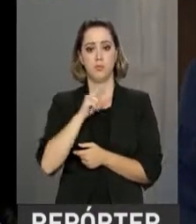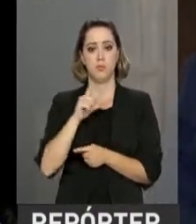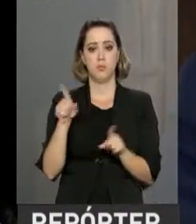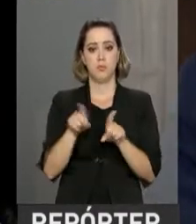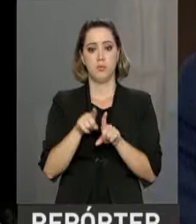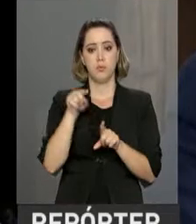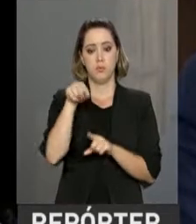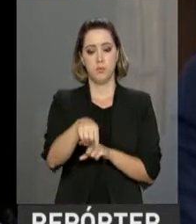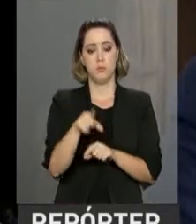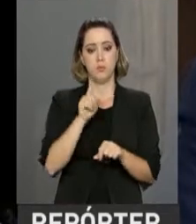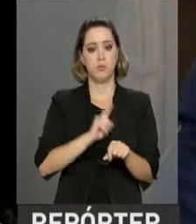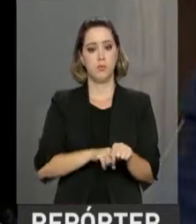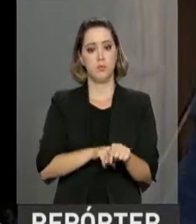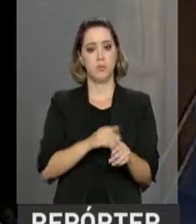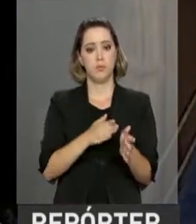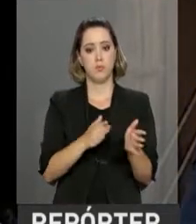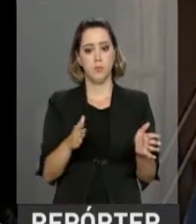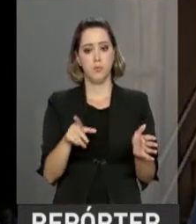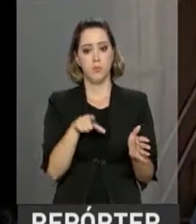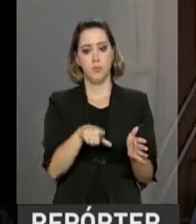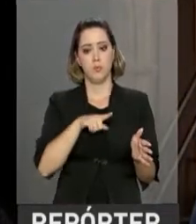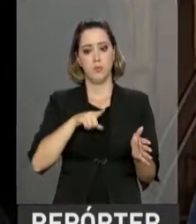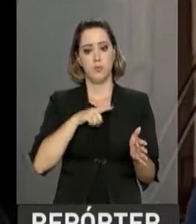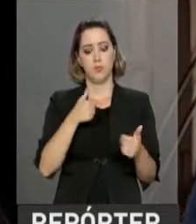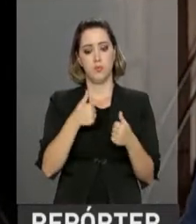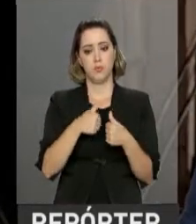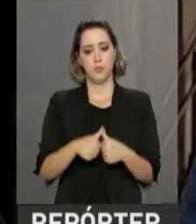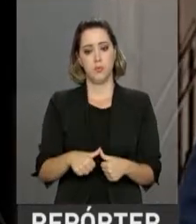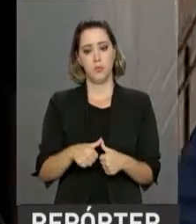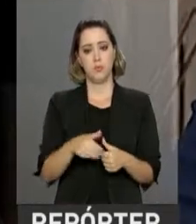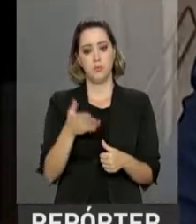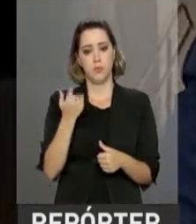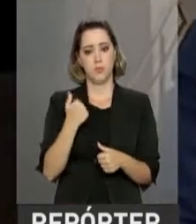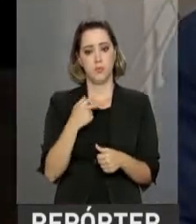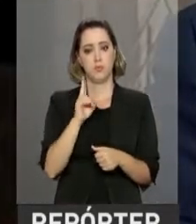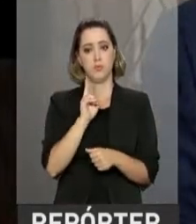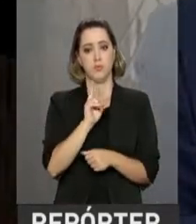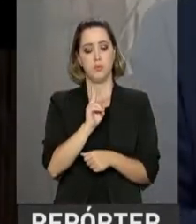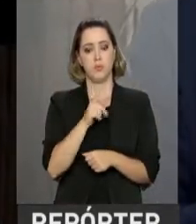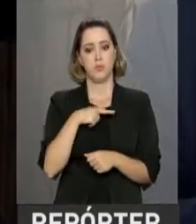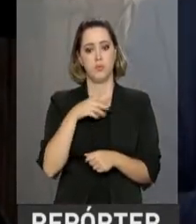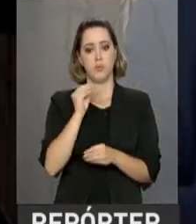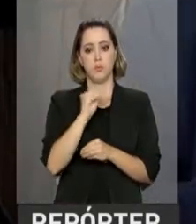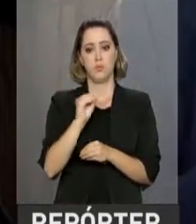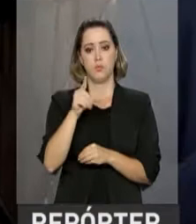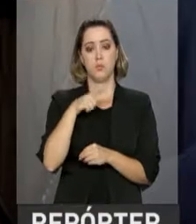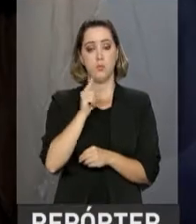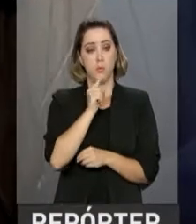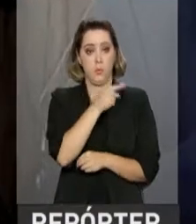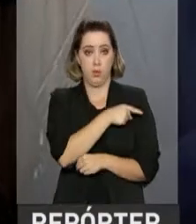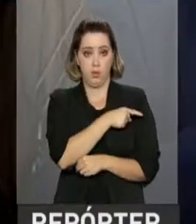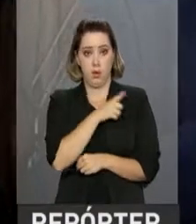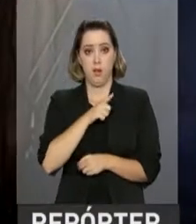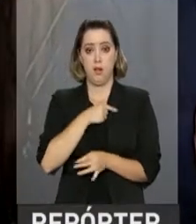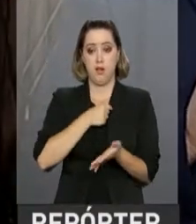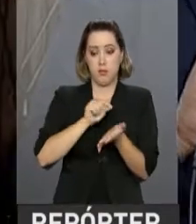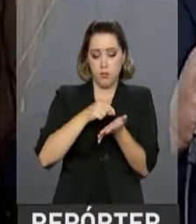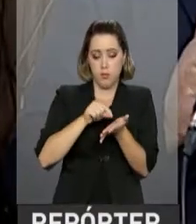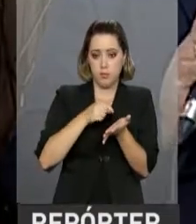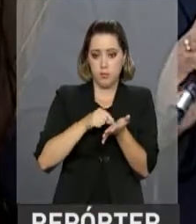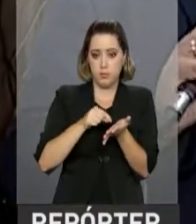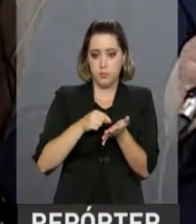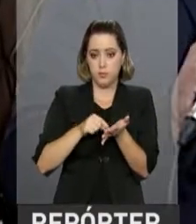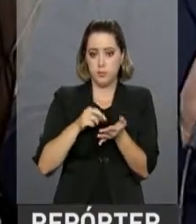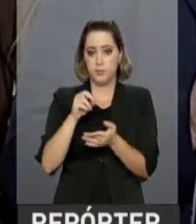neste momento roberto inclusive e sempre com a gente nós acompanhamos o atendimento dela no preenchimento do